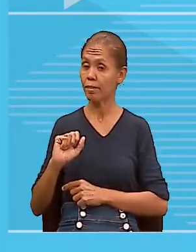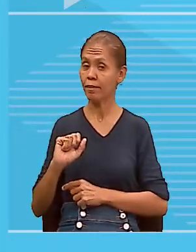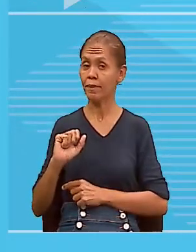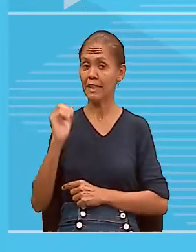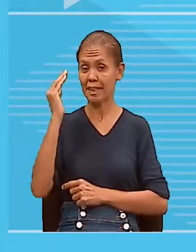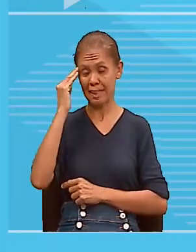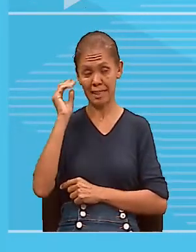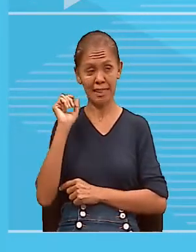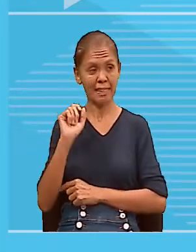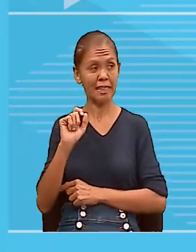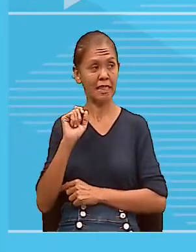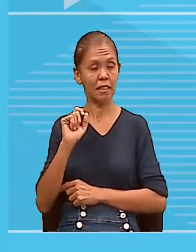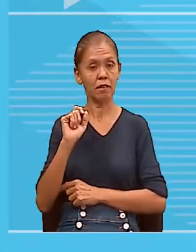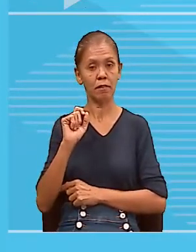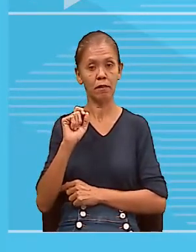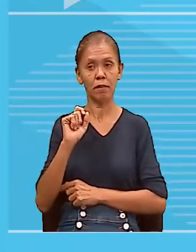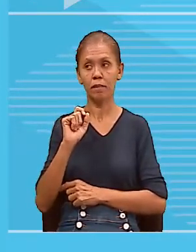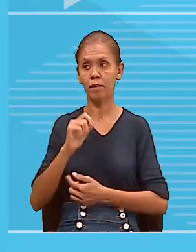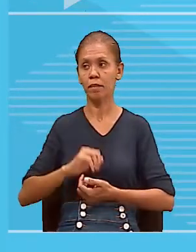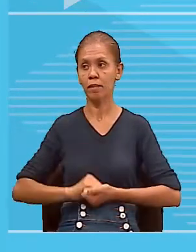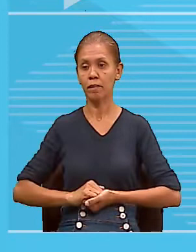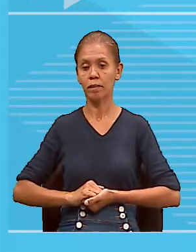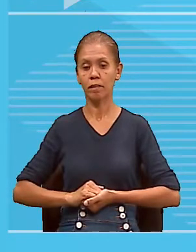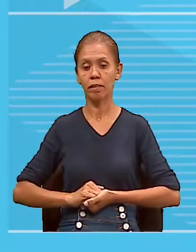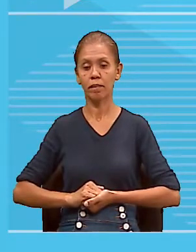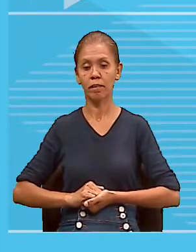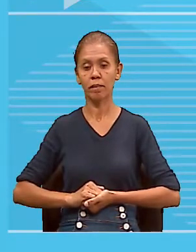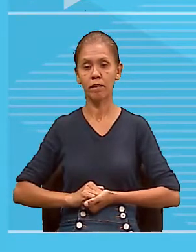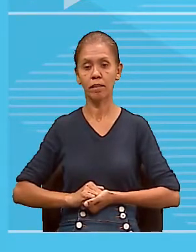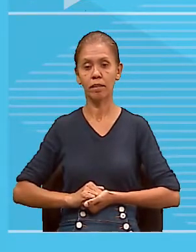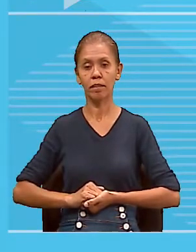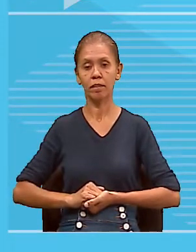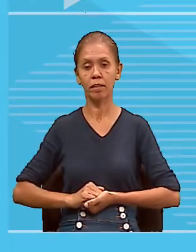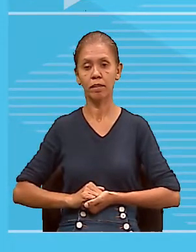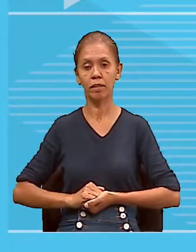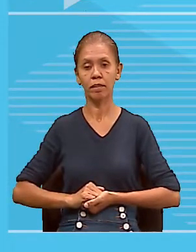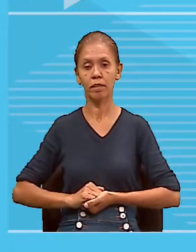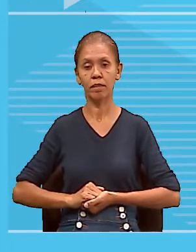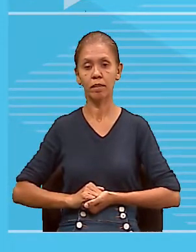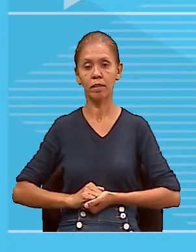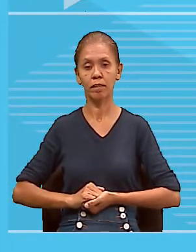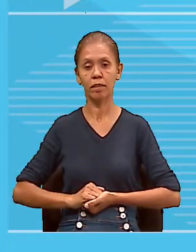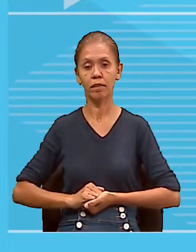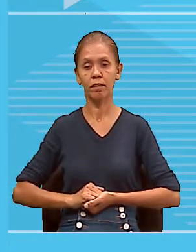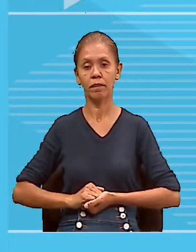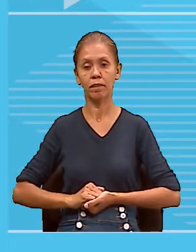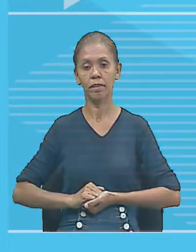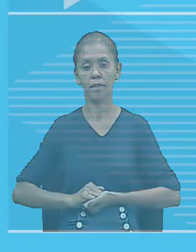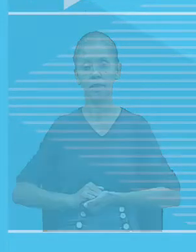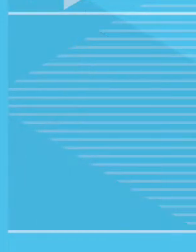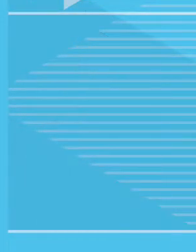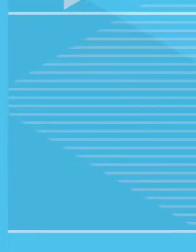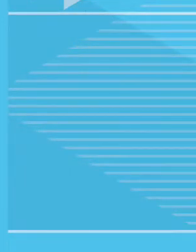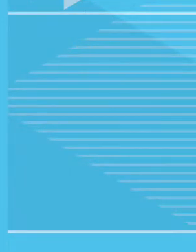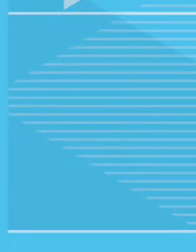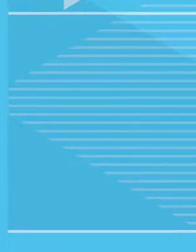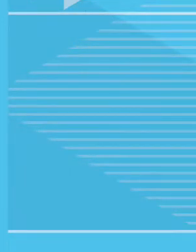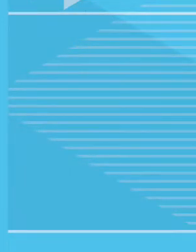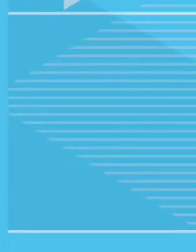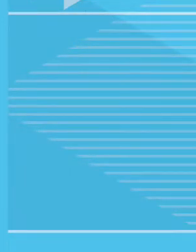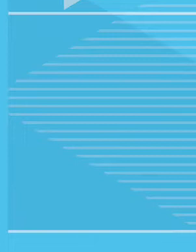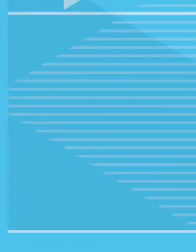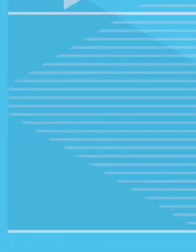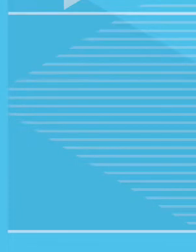tem um crescimento urbano desordenado sem ter sido planejado você vai ter um